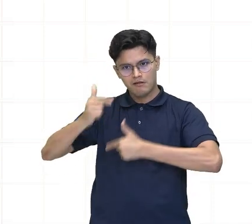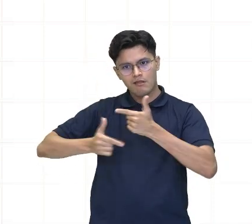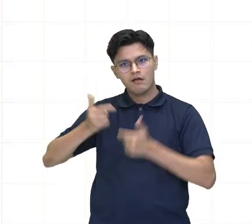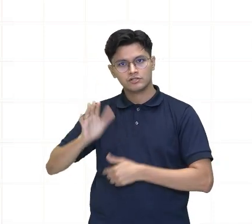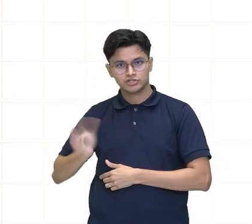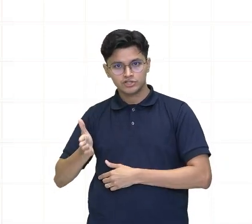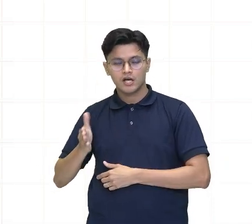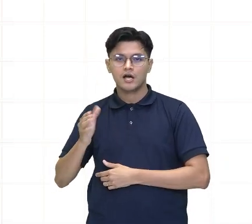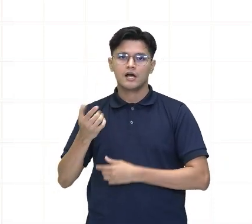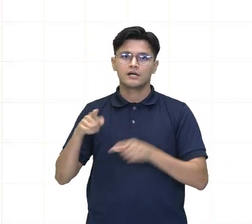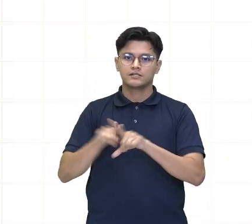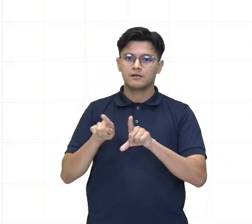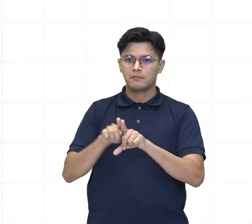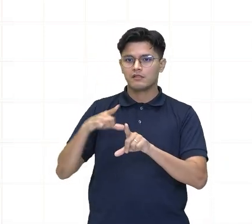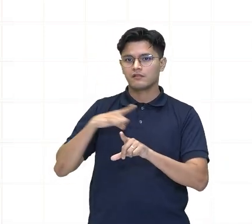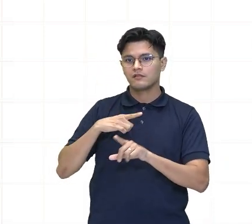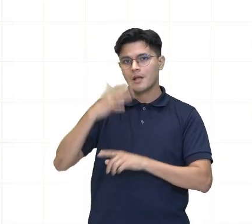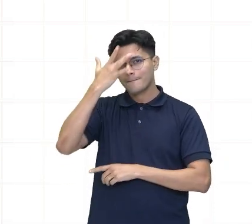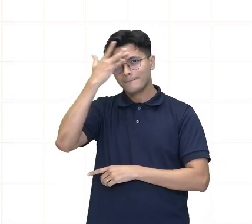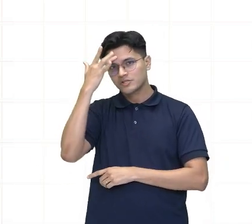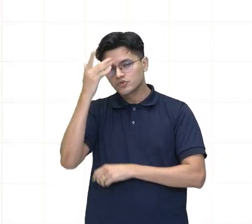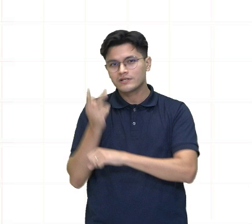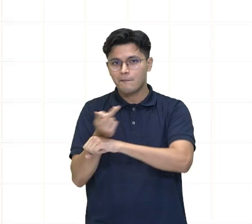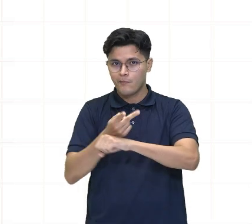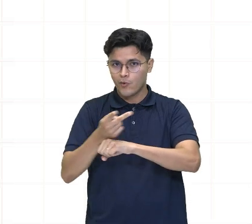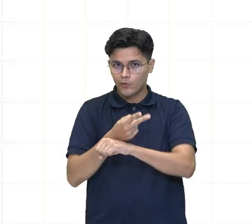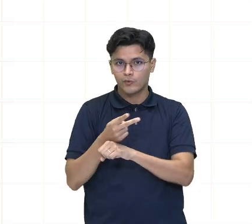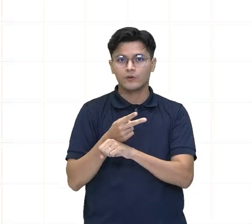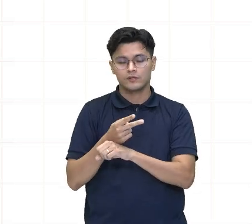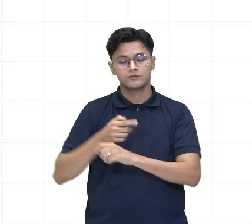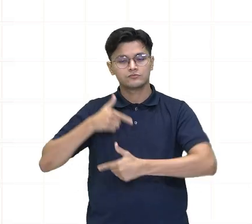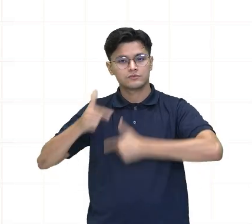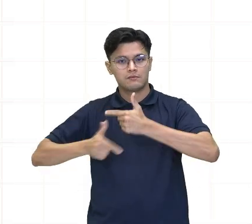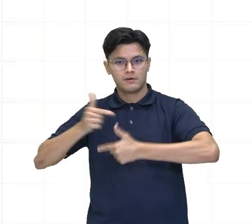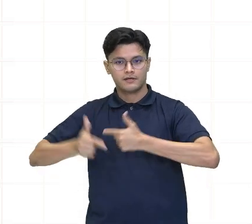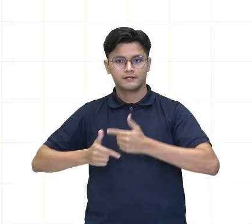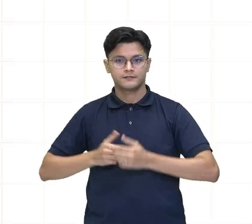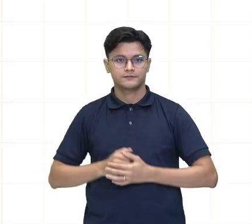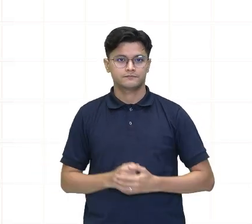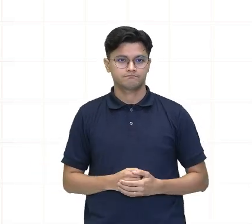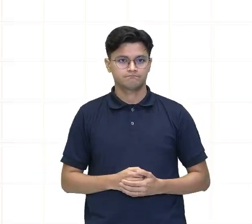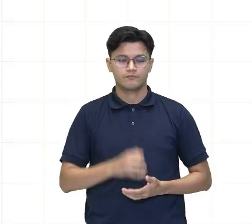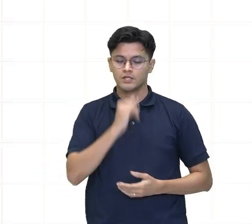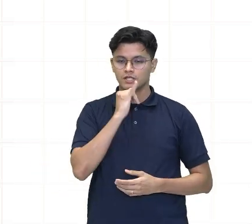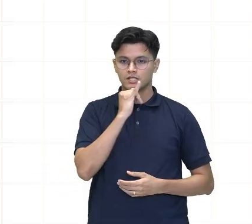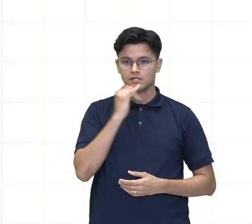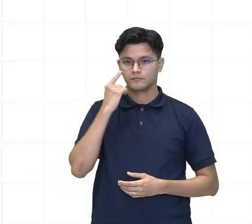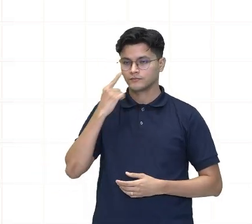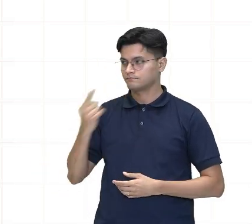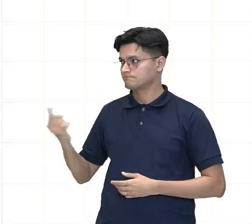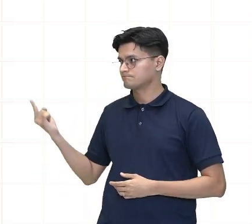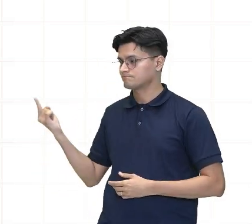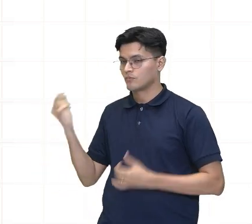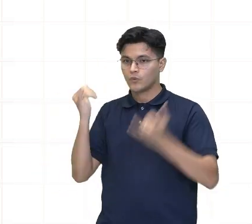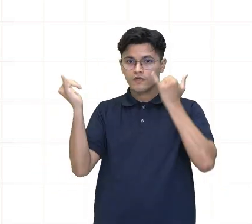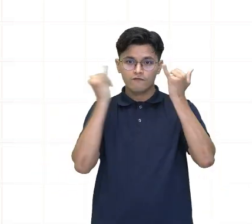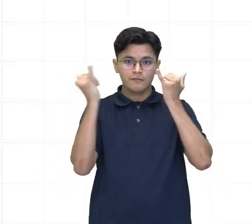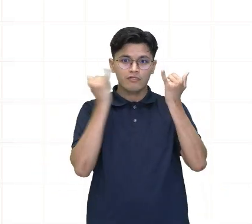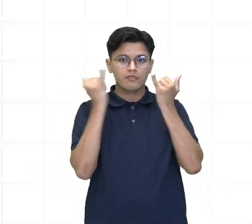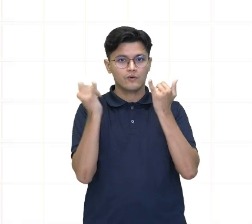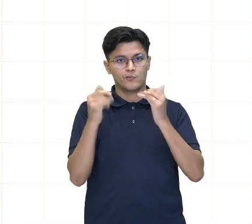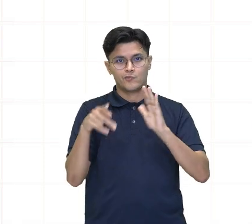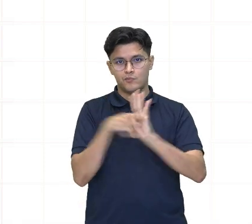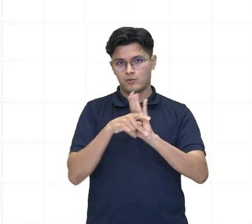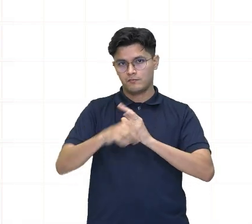gráfico, olha, dessa população economicamente ativa. Eu tenho os dados aí de 2016. Então, eu tenho aí, olha, no setor